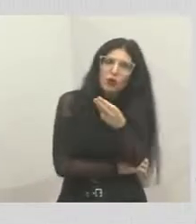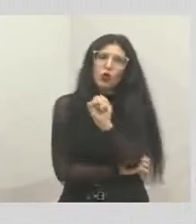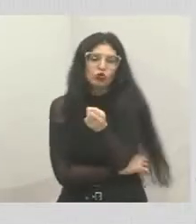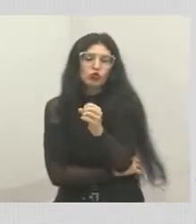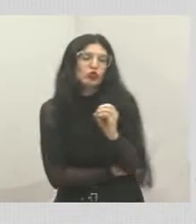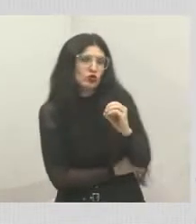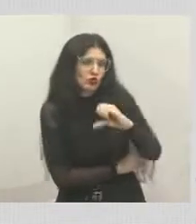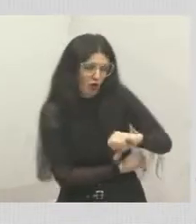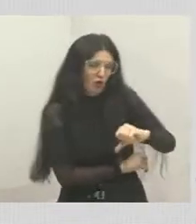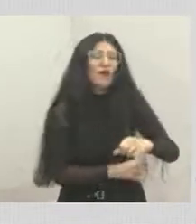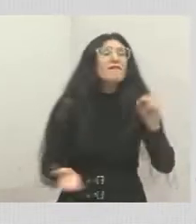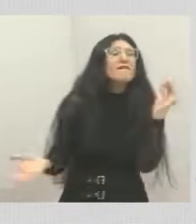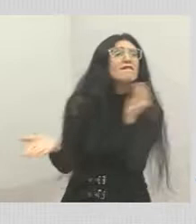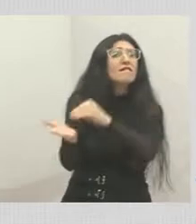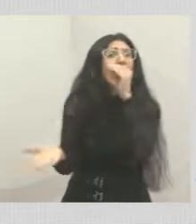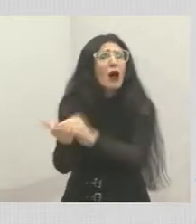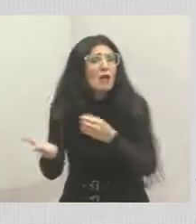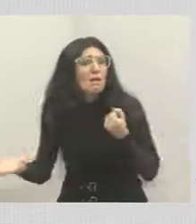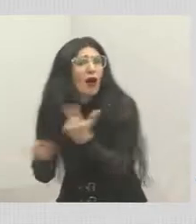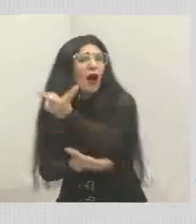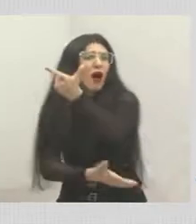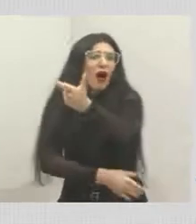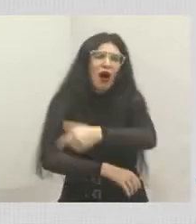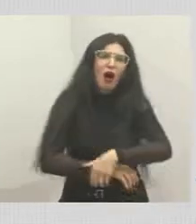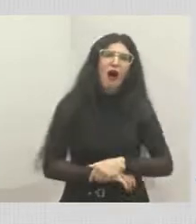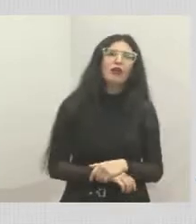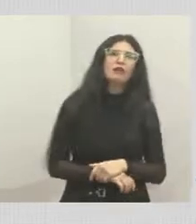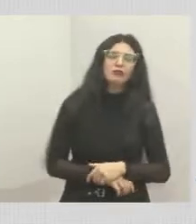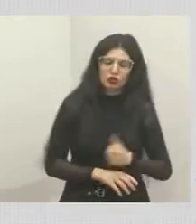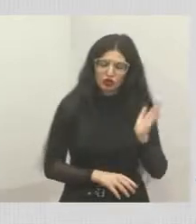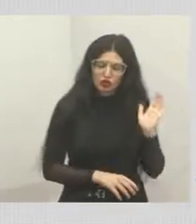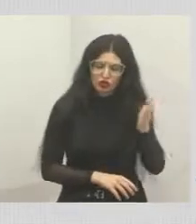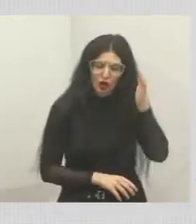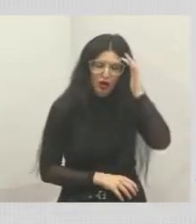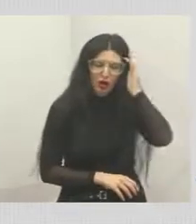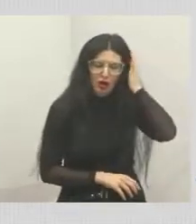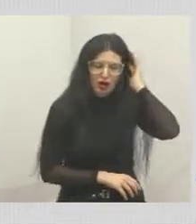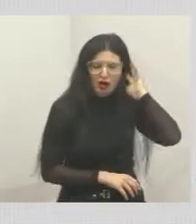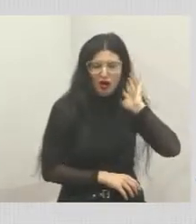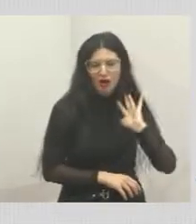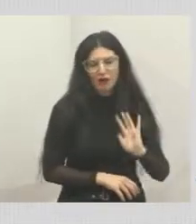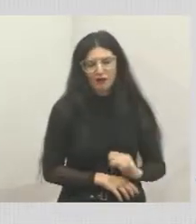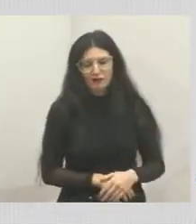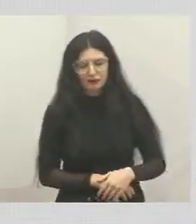521.809, restos a pagar, processado pago,